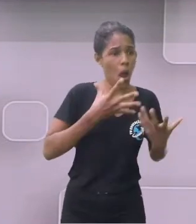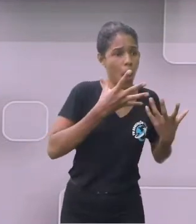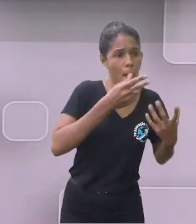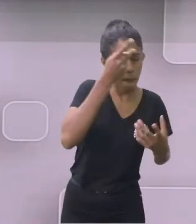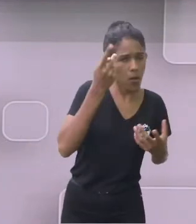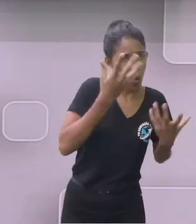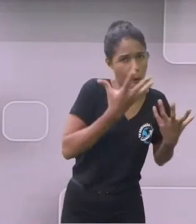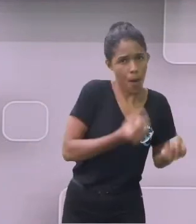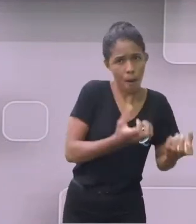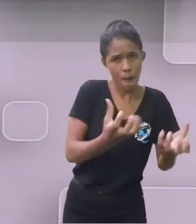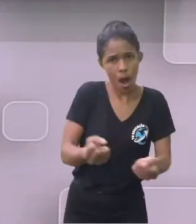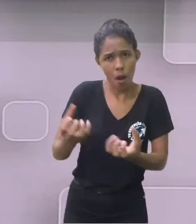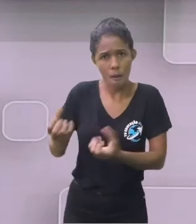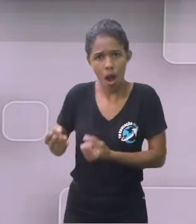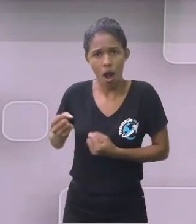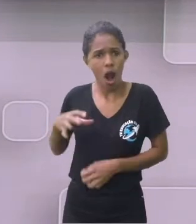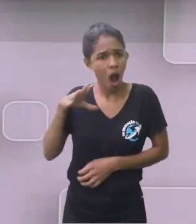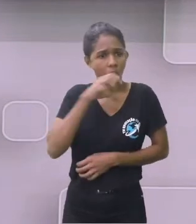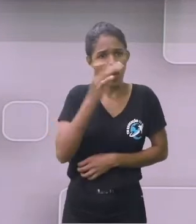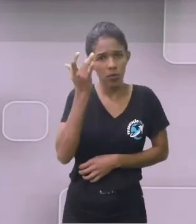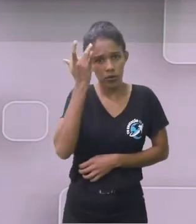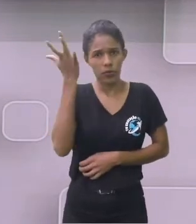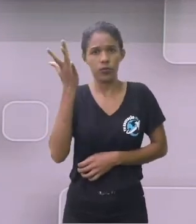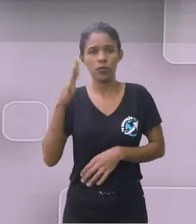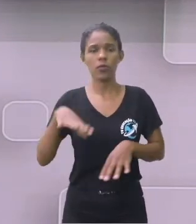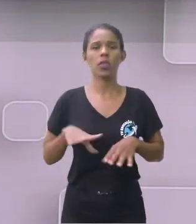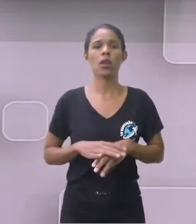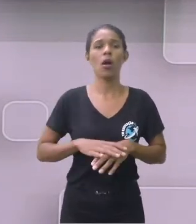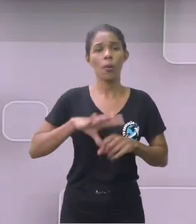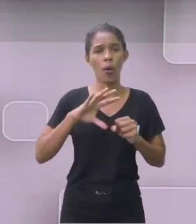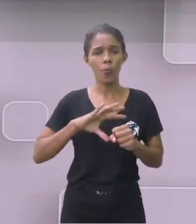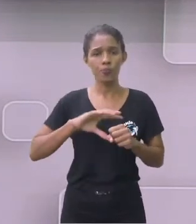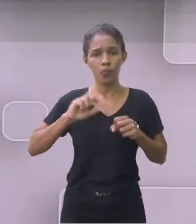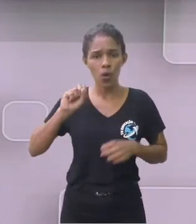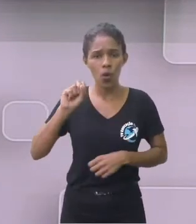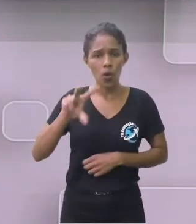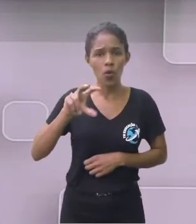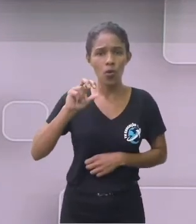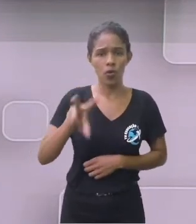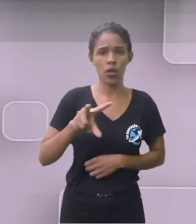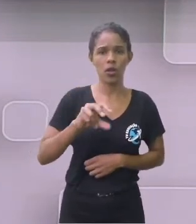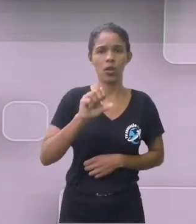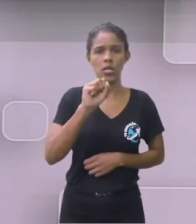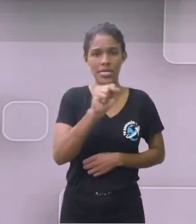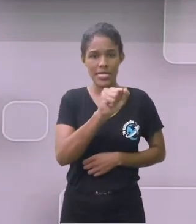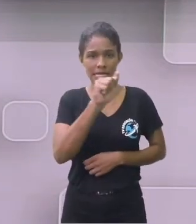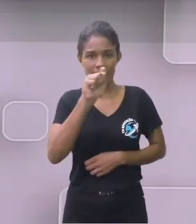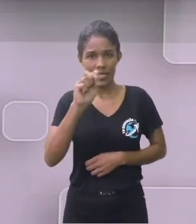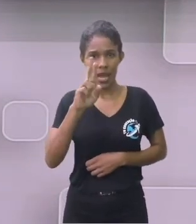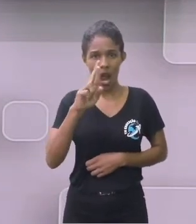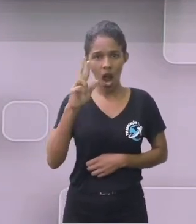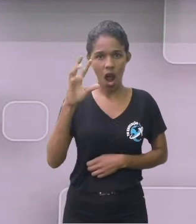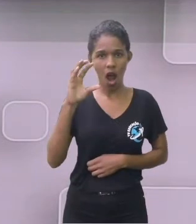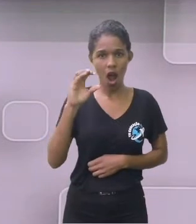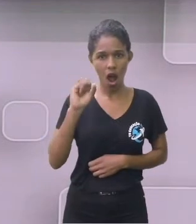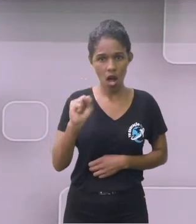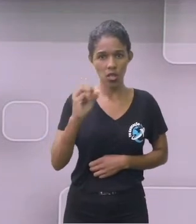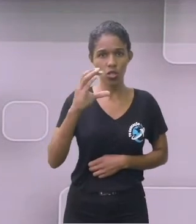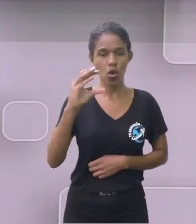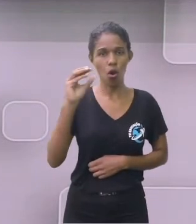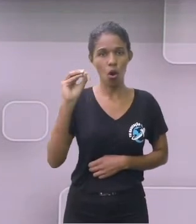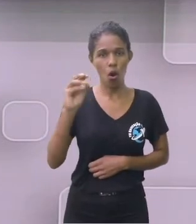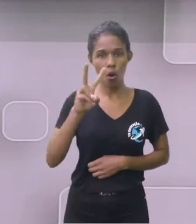fácil. O vírus SARS-CoV-2, causador da Covid-19, pertence à família